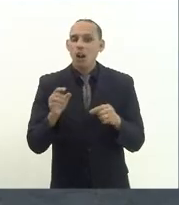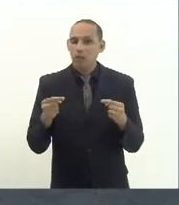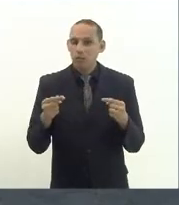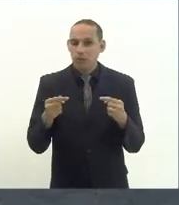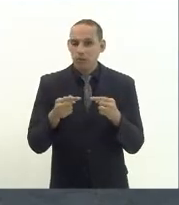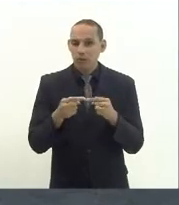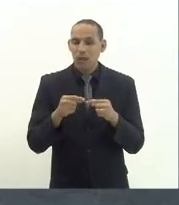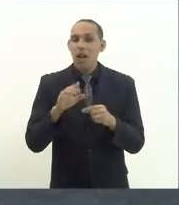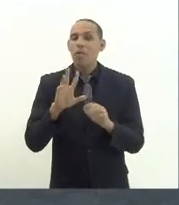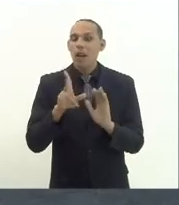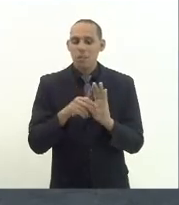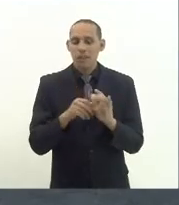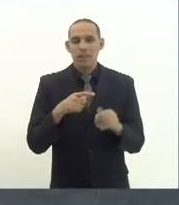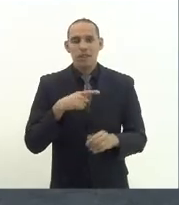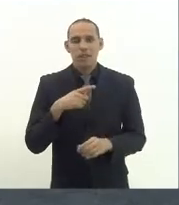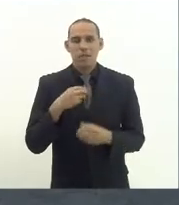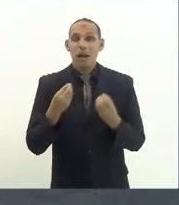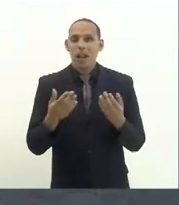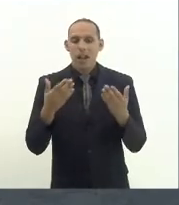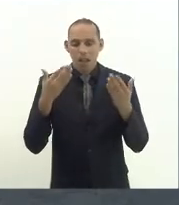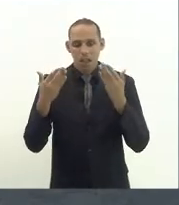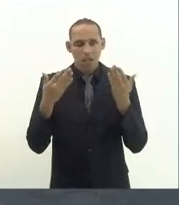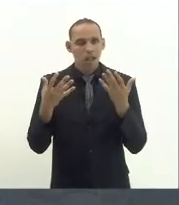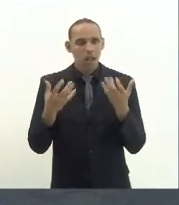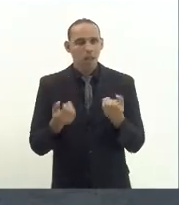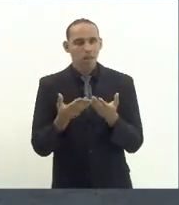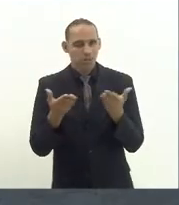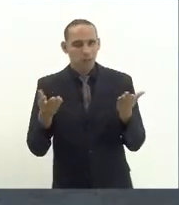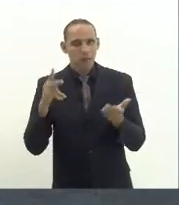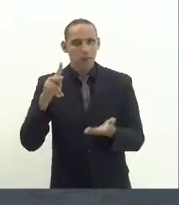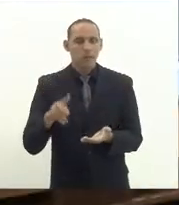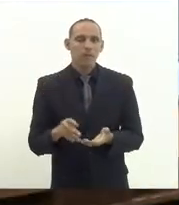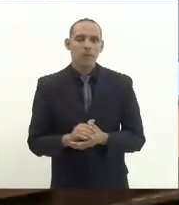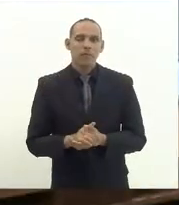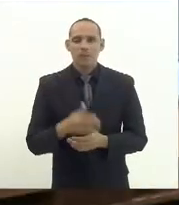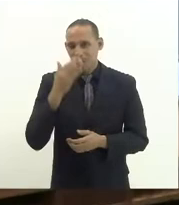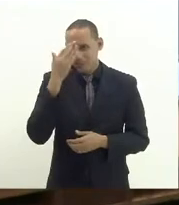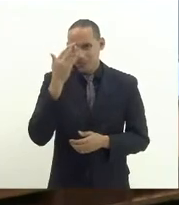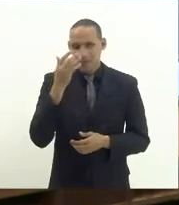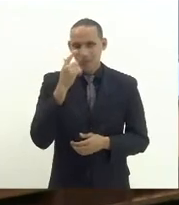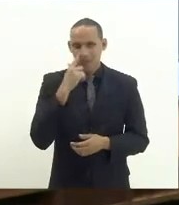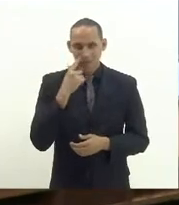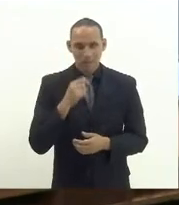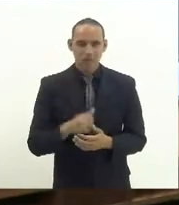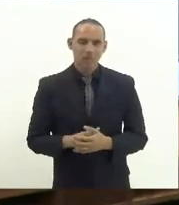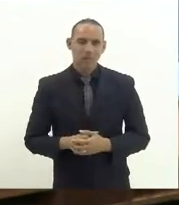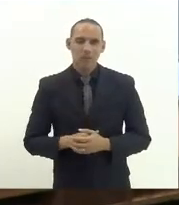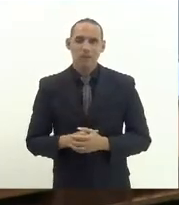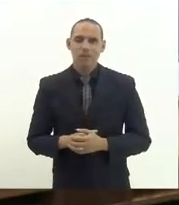emendas para acolher e atender a autoria de uma silêncio agradecido